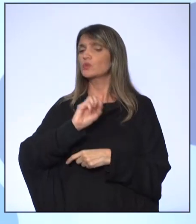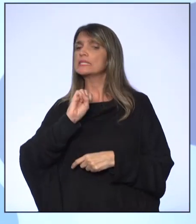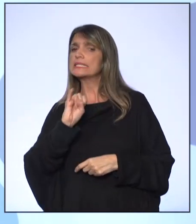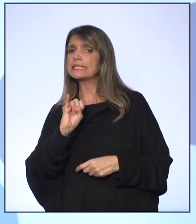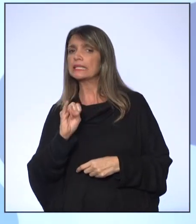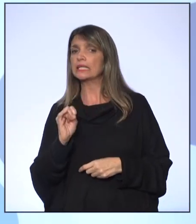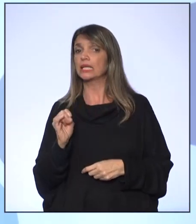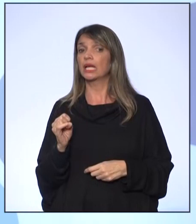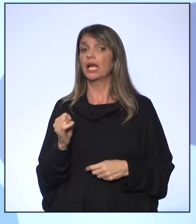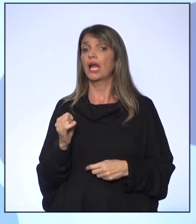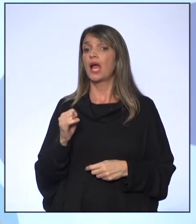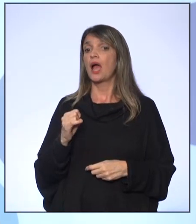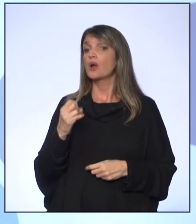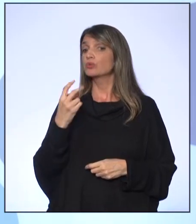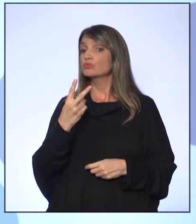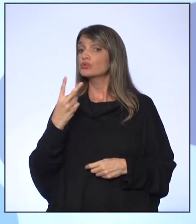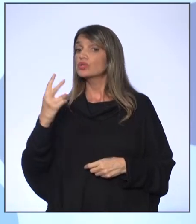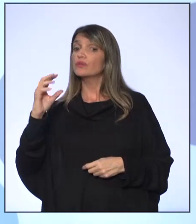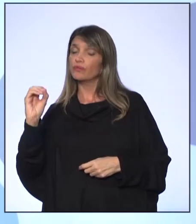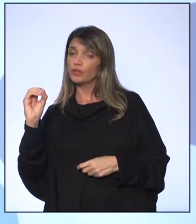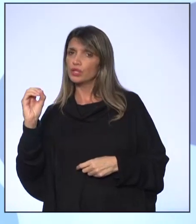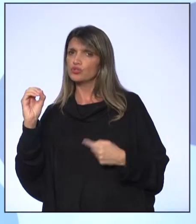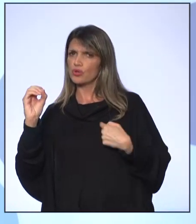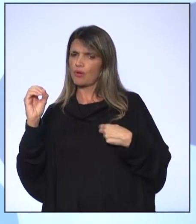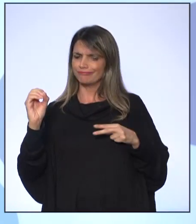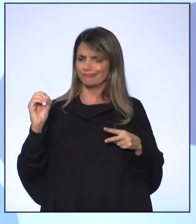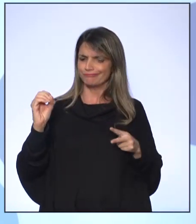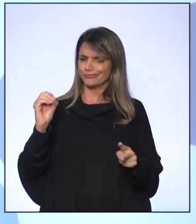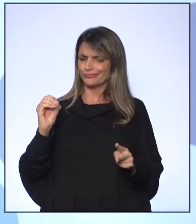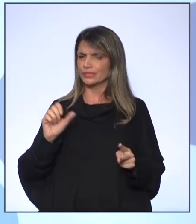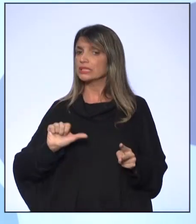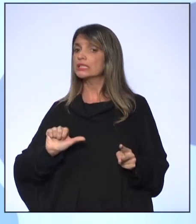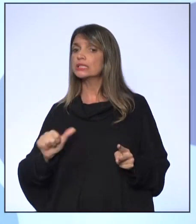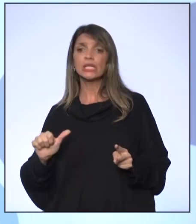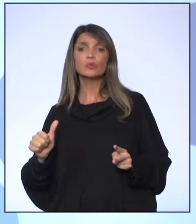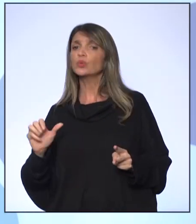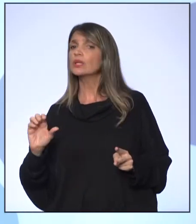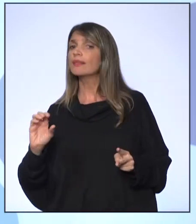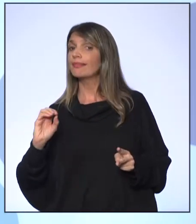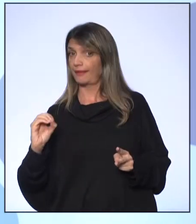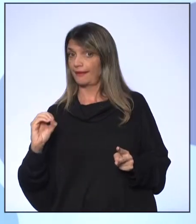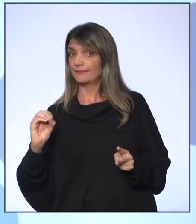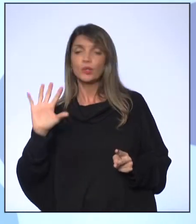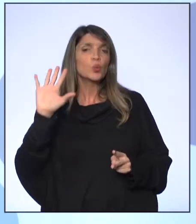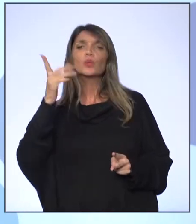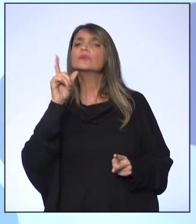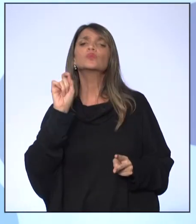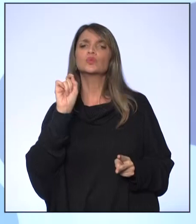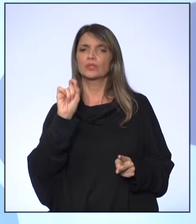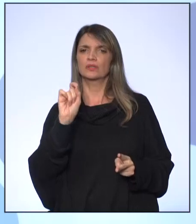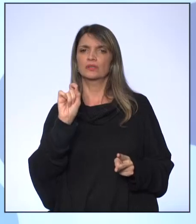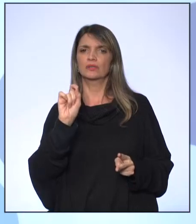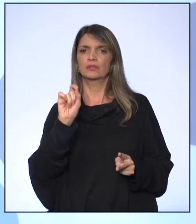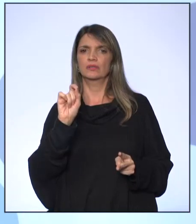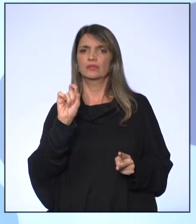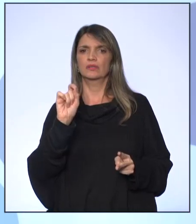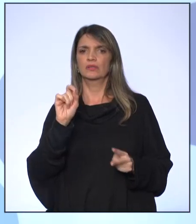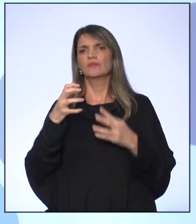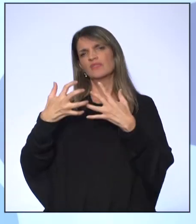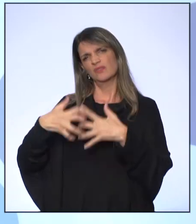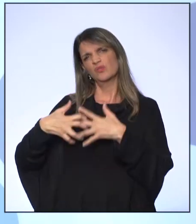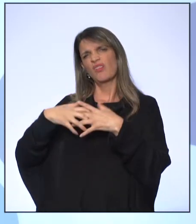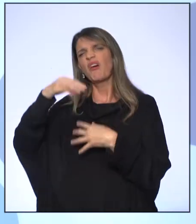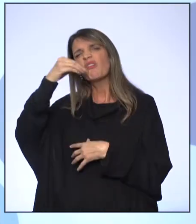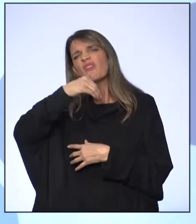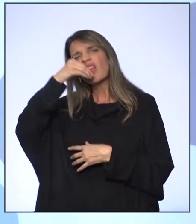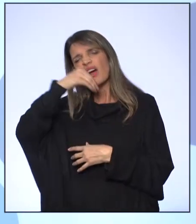em 220 volts e você pega e coloca ele na tensão de 110? Bom, aí ele vai funcionar